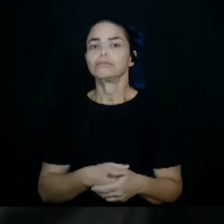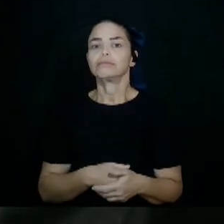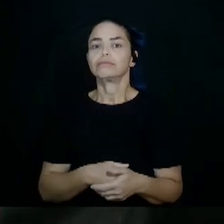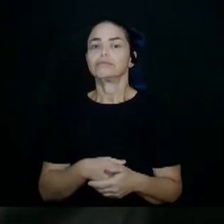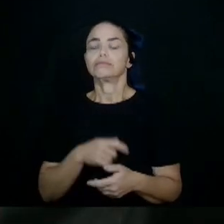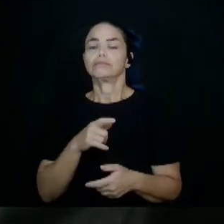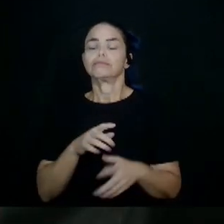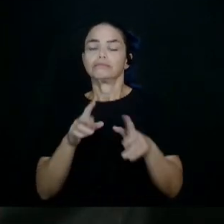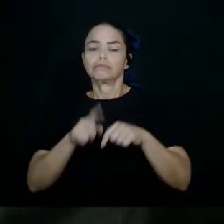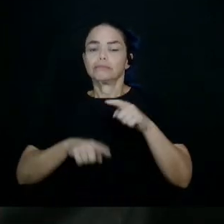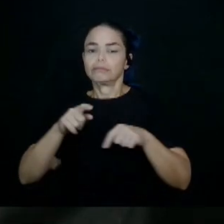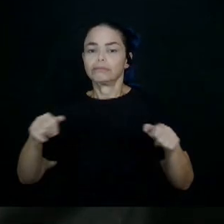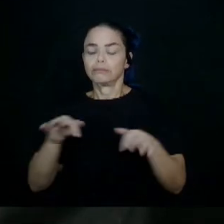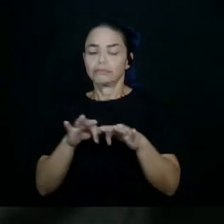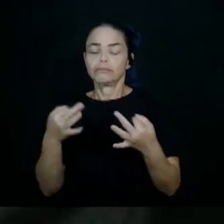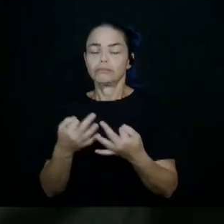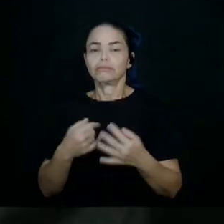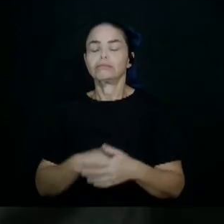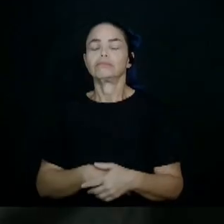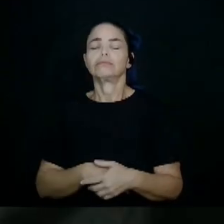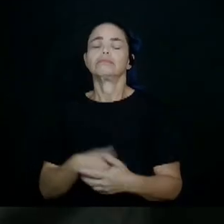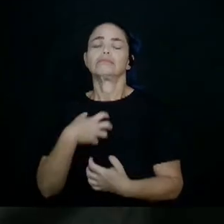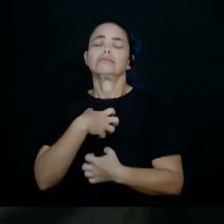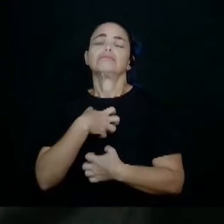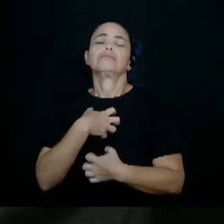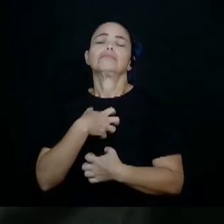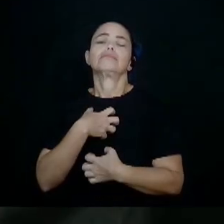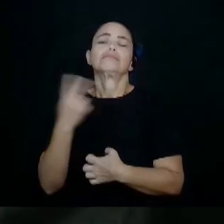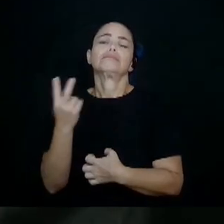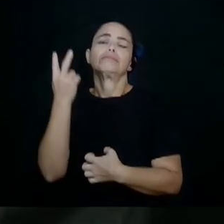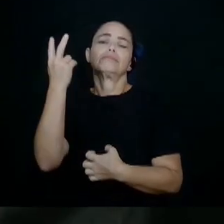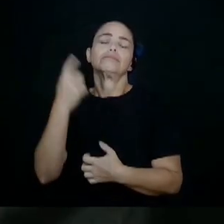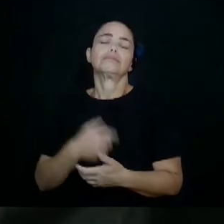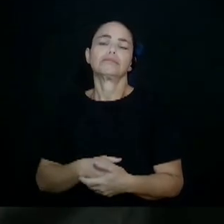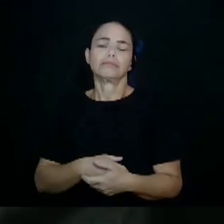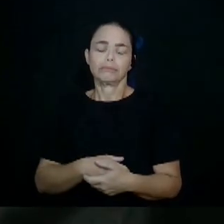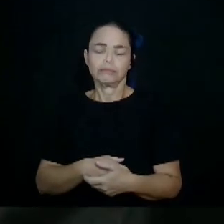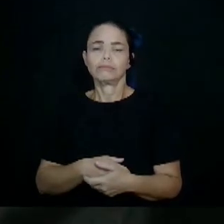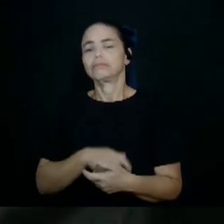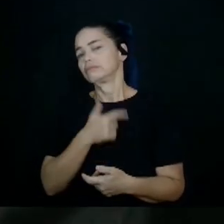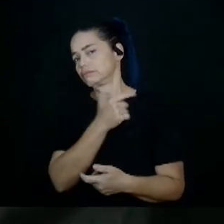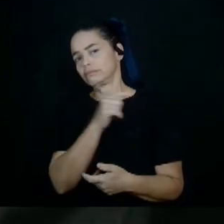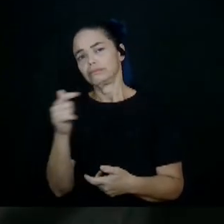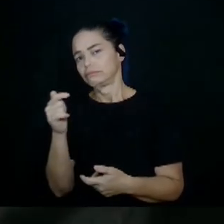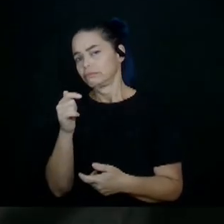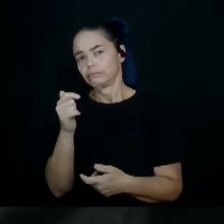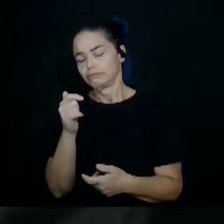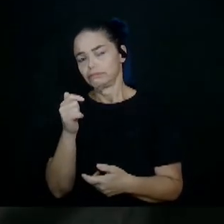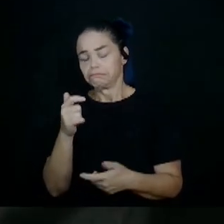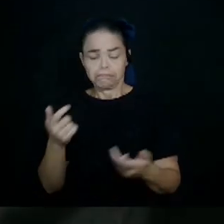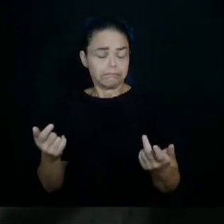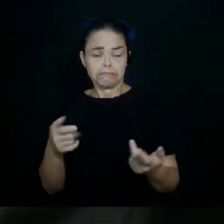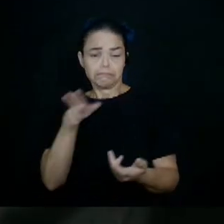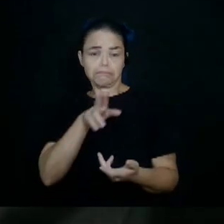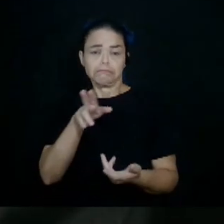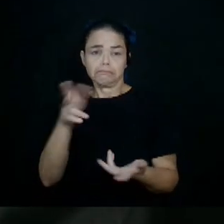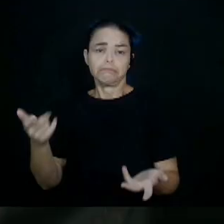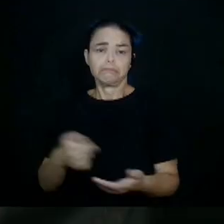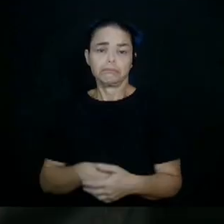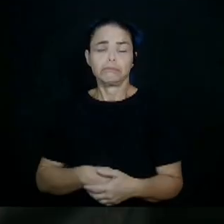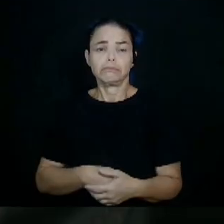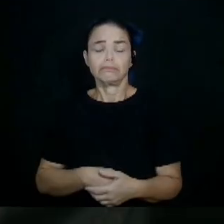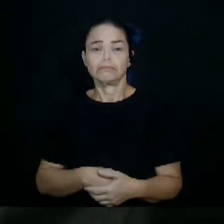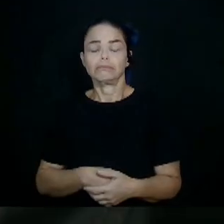simples ganhem um valor emocional enorme, mesmo quando já não tem nenhuma função. Então a gente começa com você,